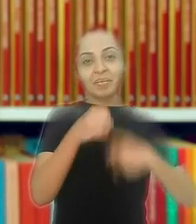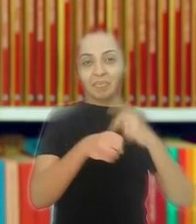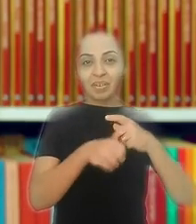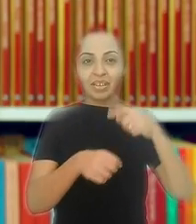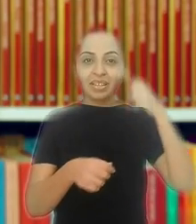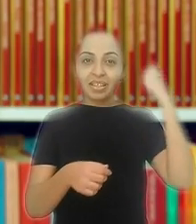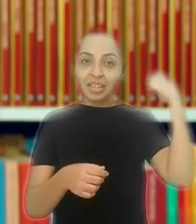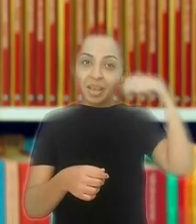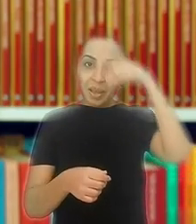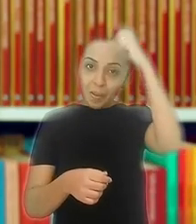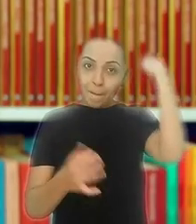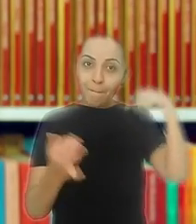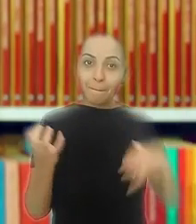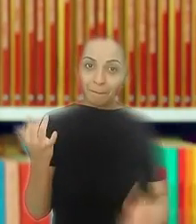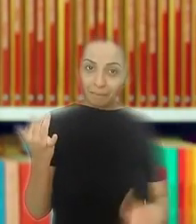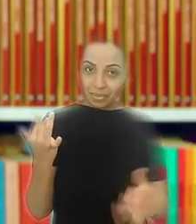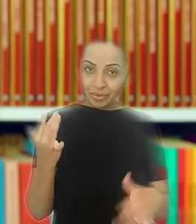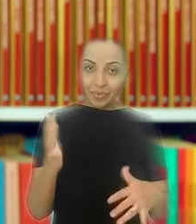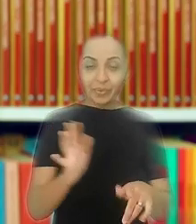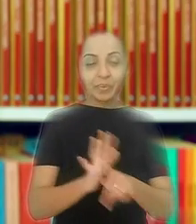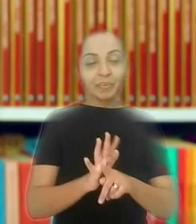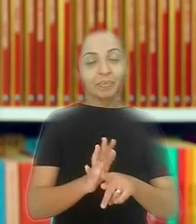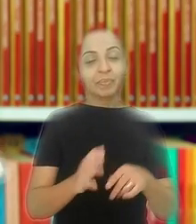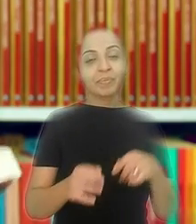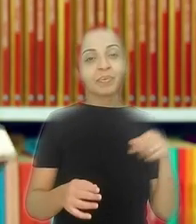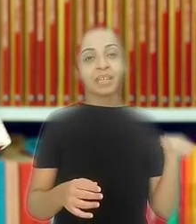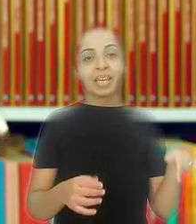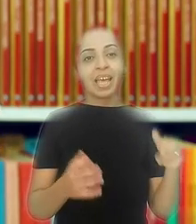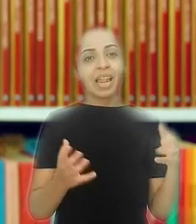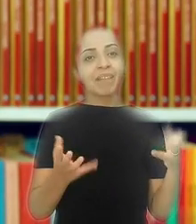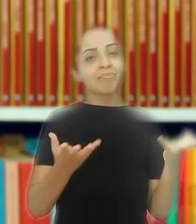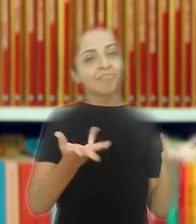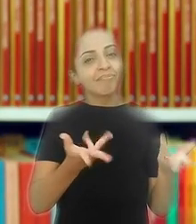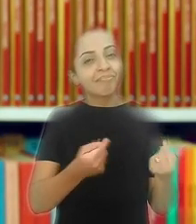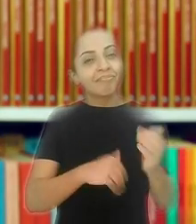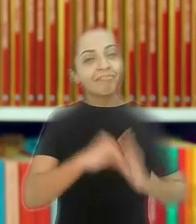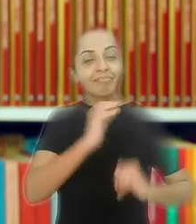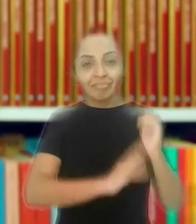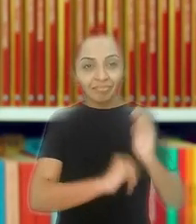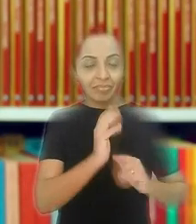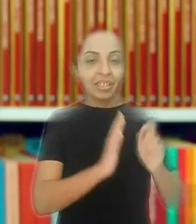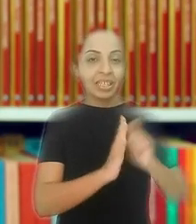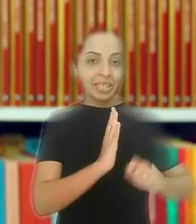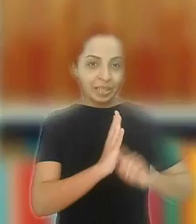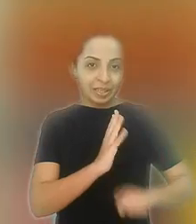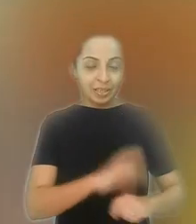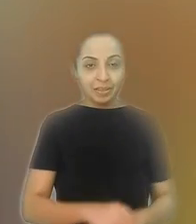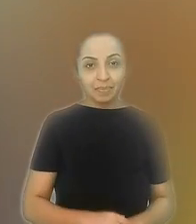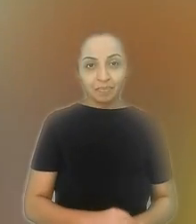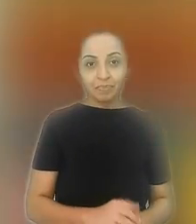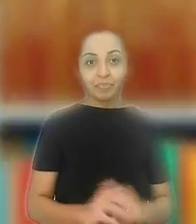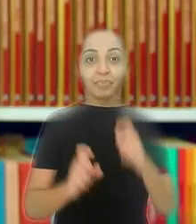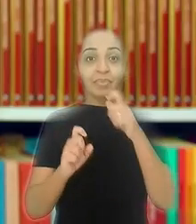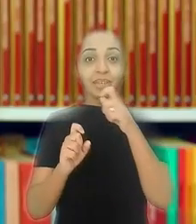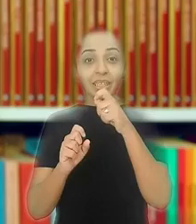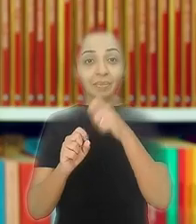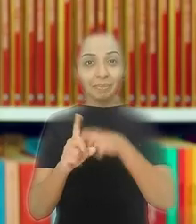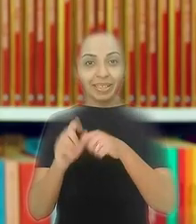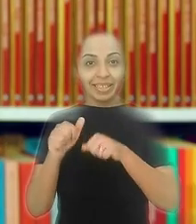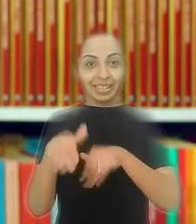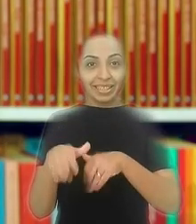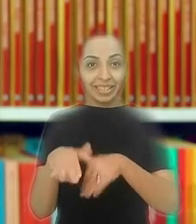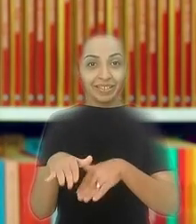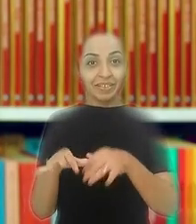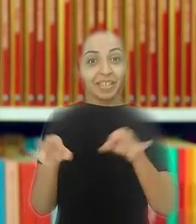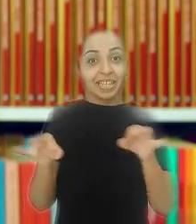interessante a Brenda Navarro é uma dessas talentosas escritoras mexicanas que têm surgido aí a gente vai acompanhando em setembro eu